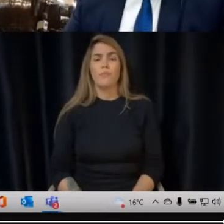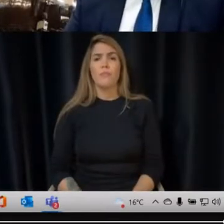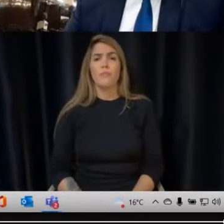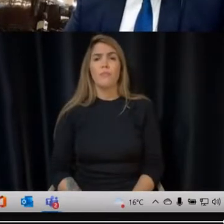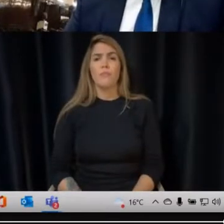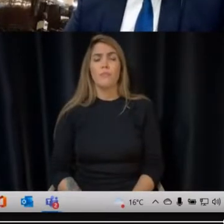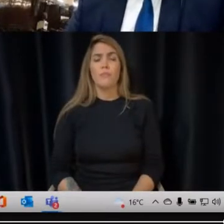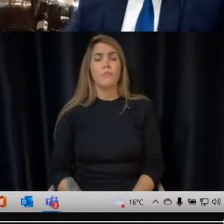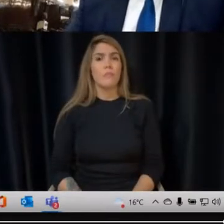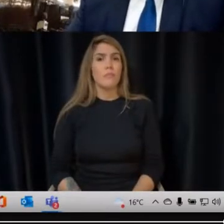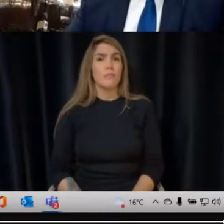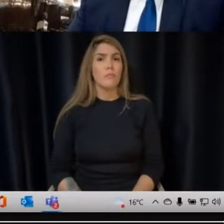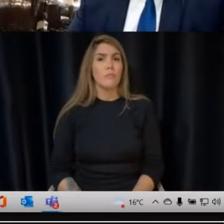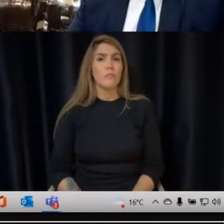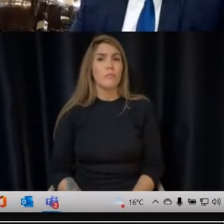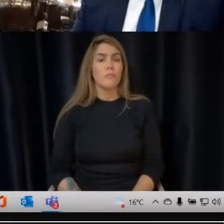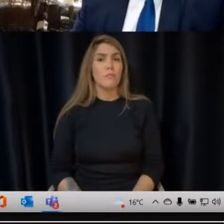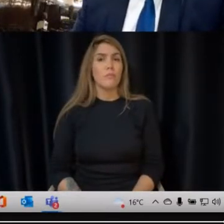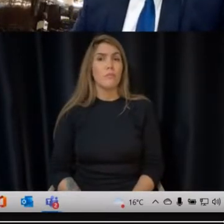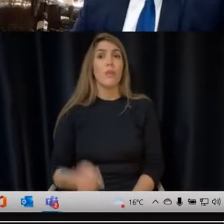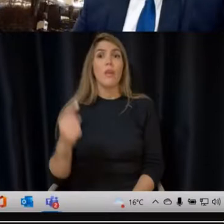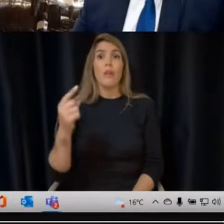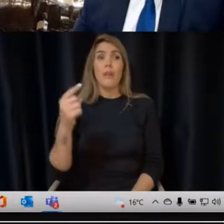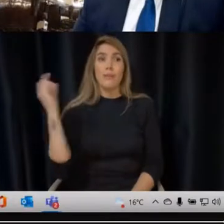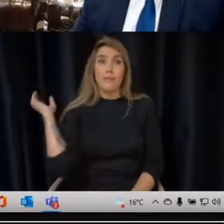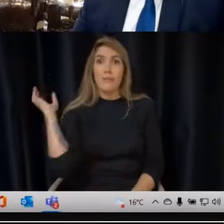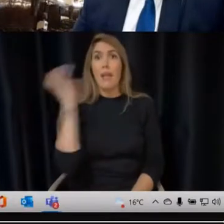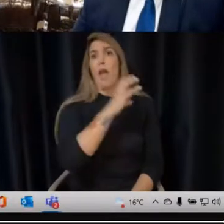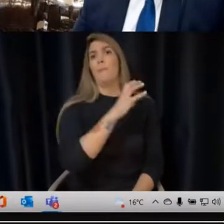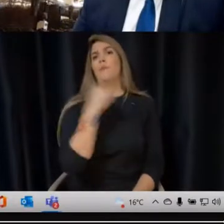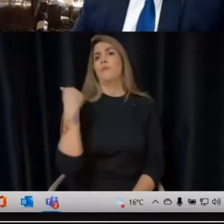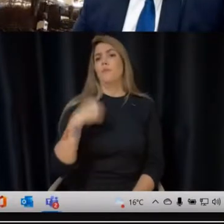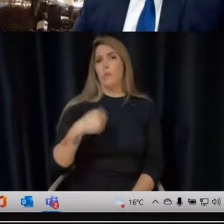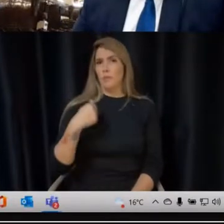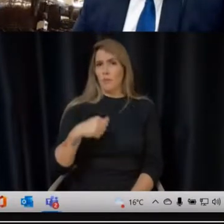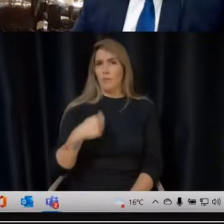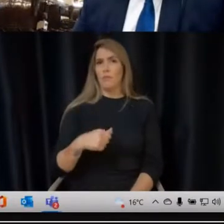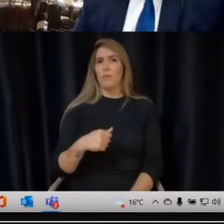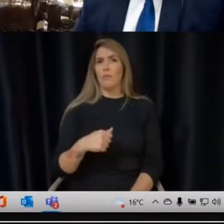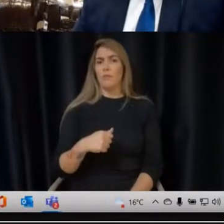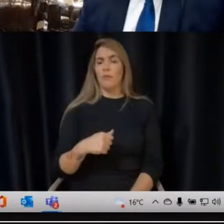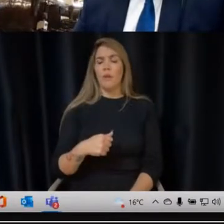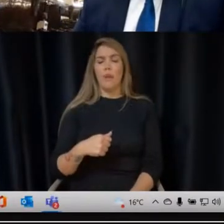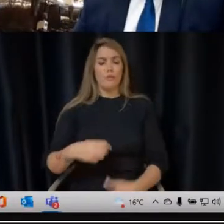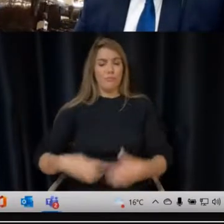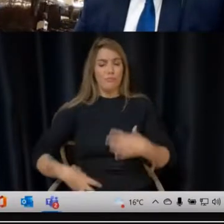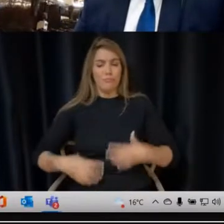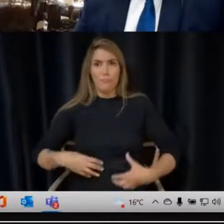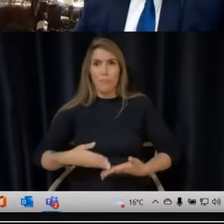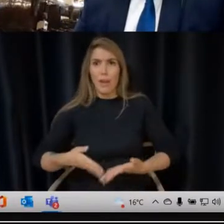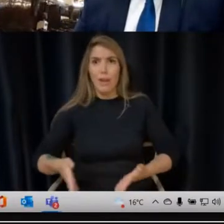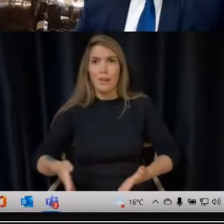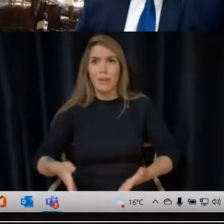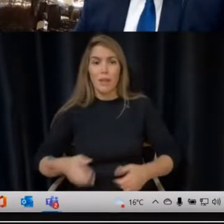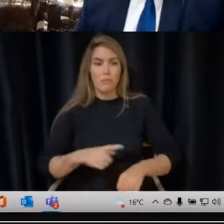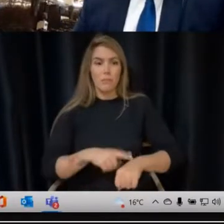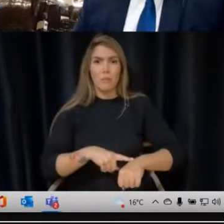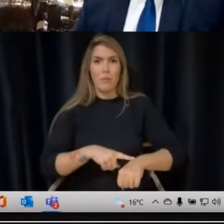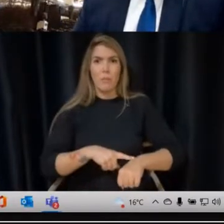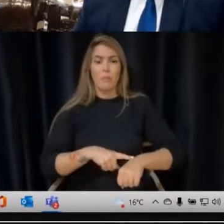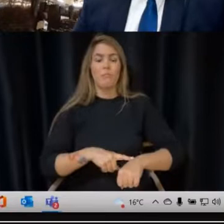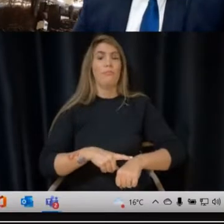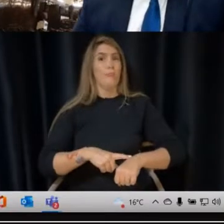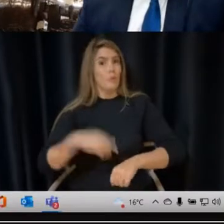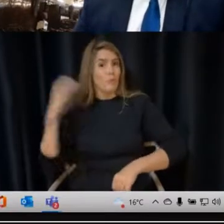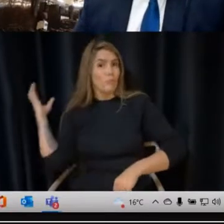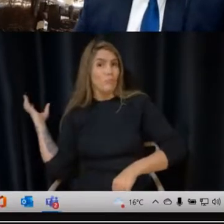Obrigada. A gente corre contra o tempo, né? Então, não existe a gente perder órgão por conta do tempo. Então, a gente corre contra o